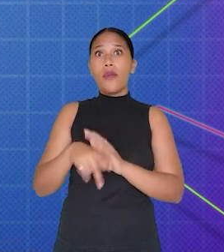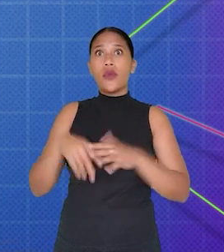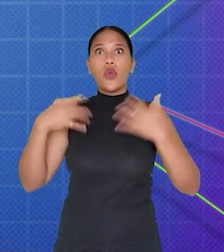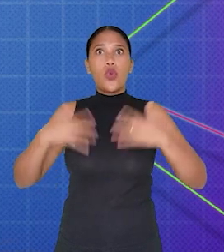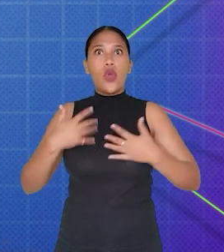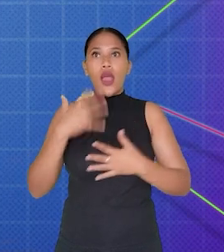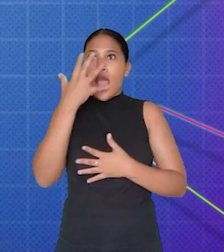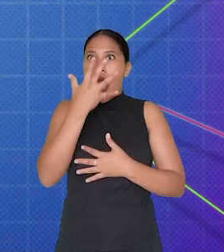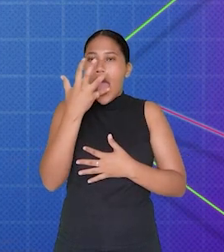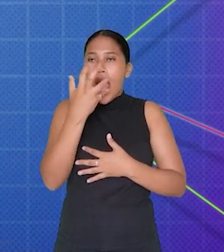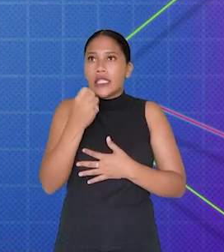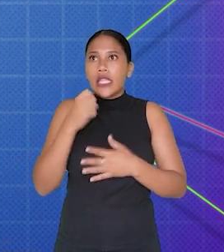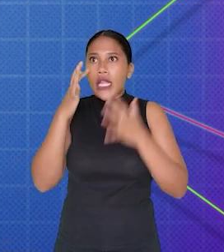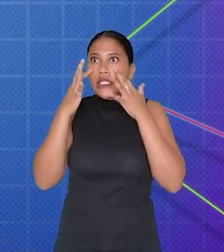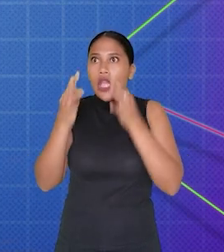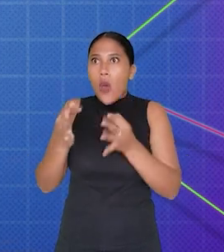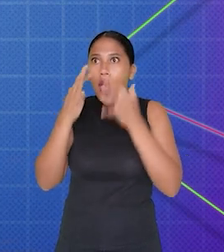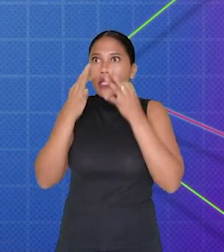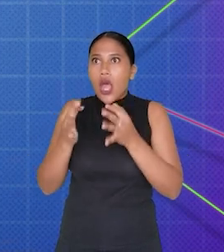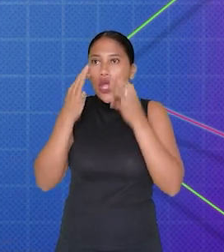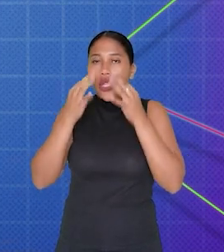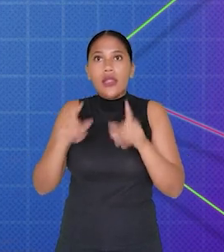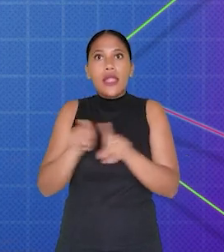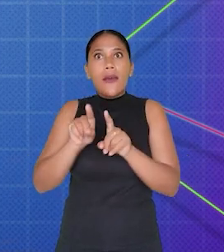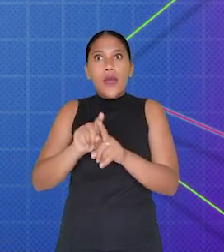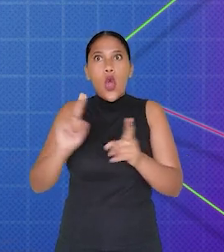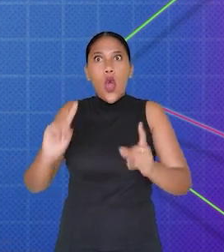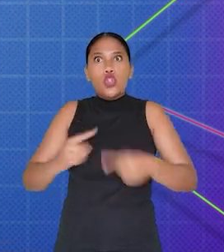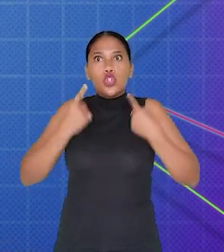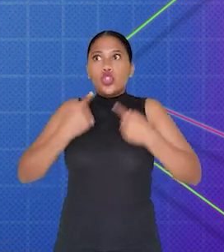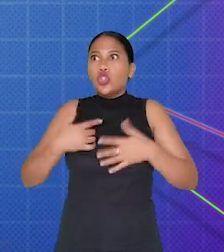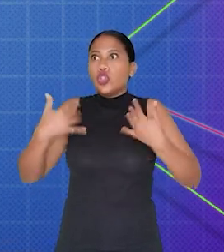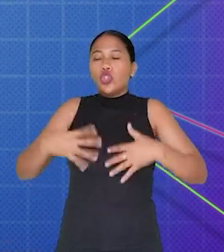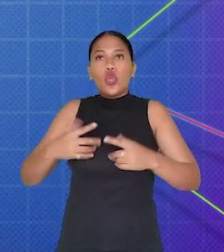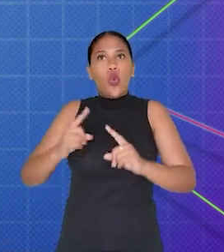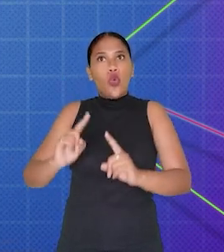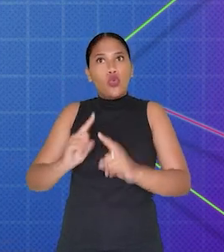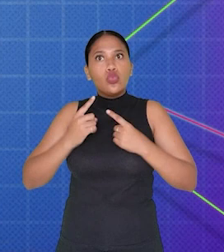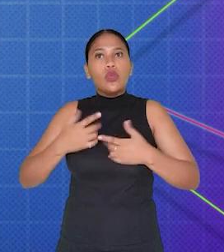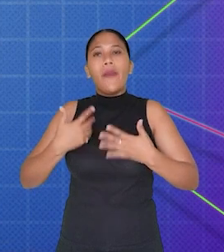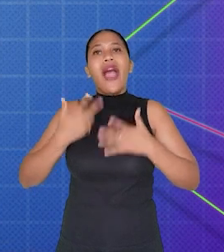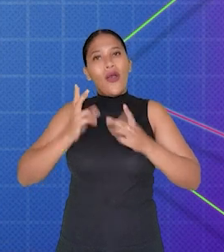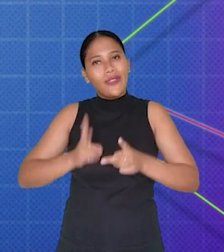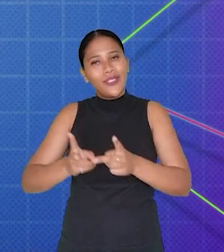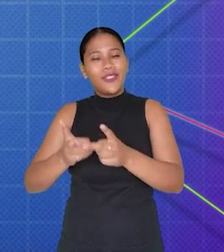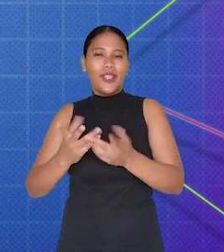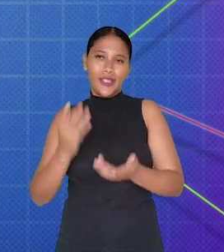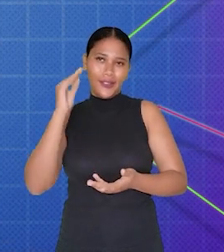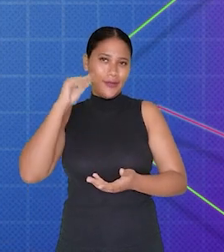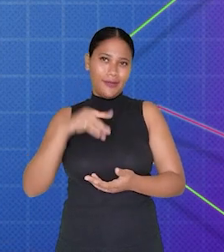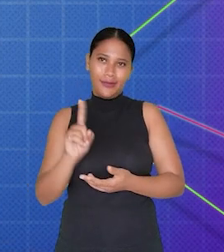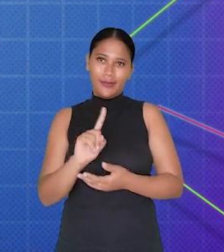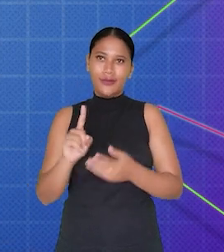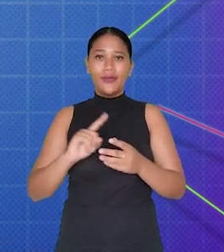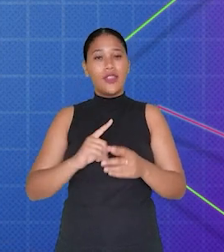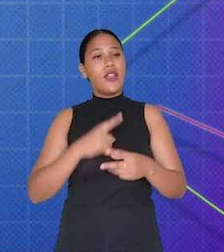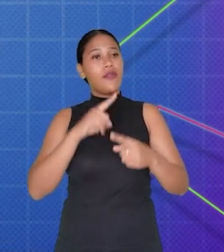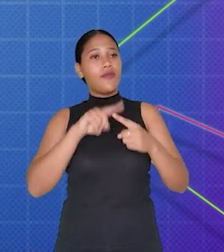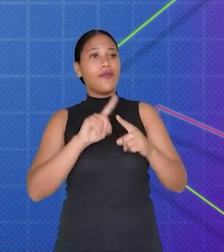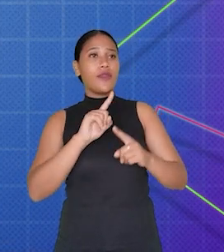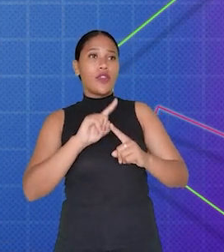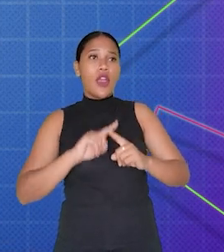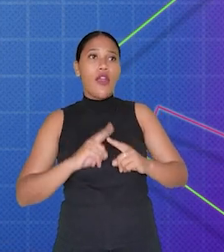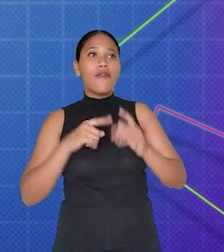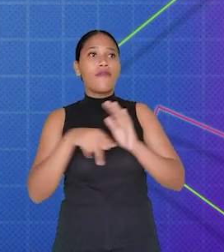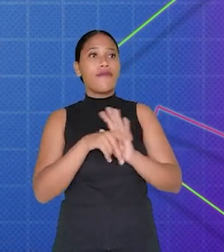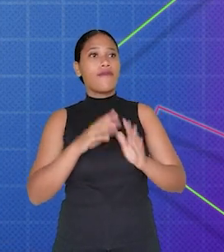o suficiente para manter a atenção dos jogadores e incentivá-los a continuar jogando. Os desafios podem ser divididos em várias categorias, como